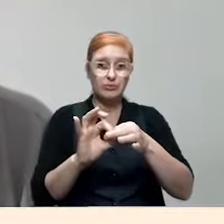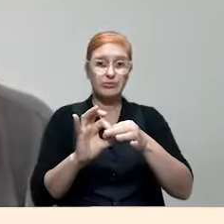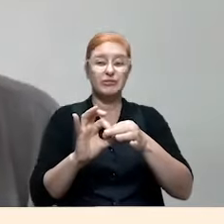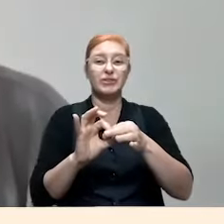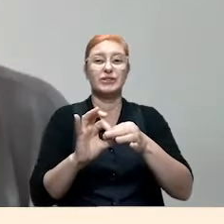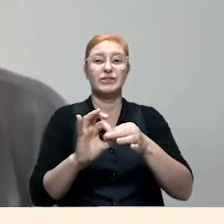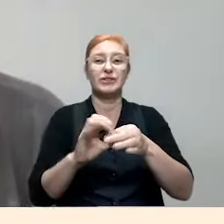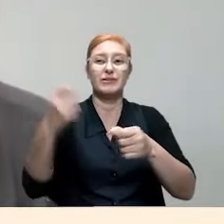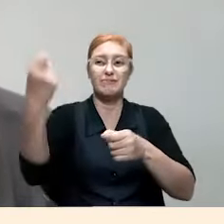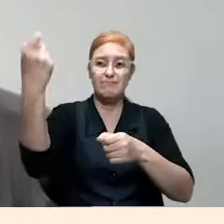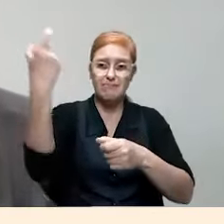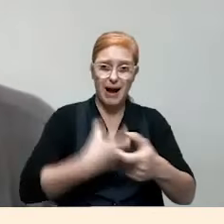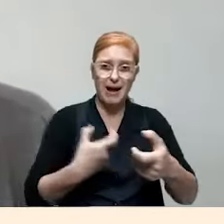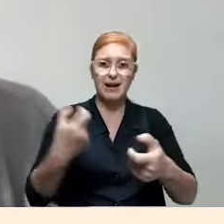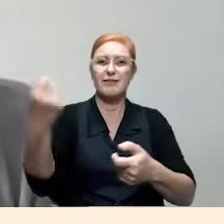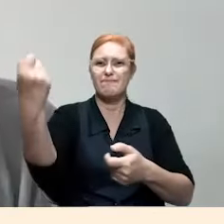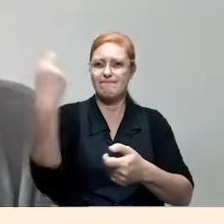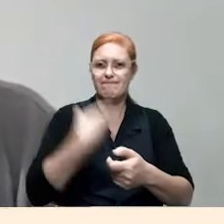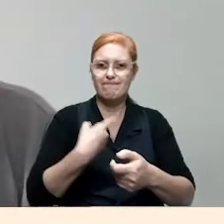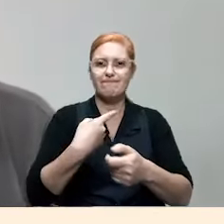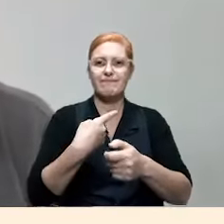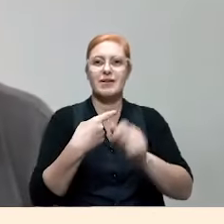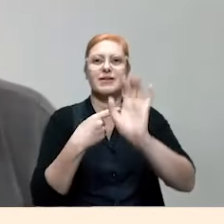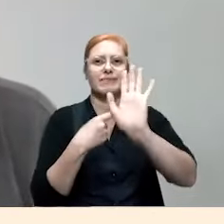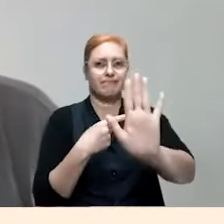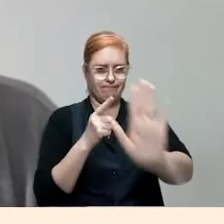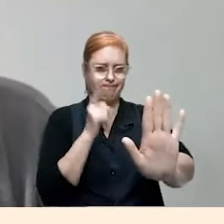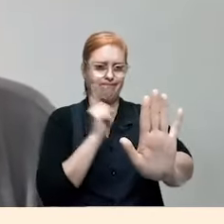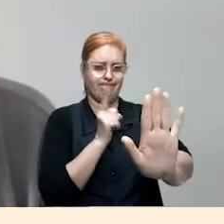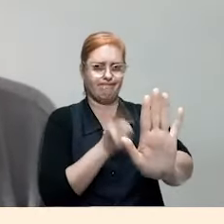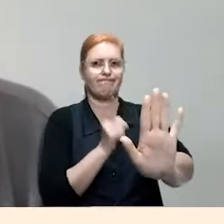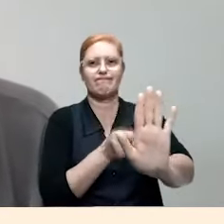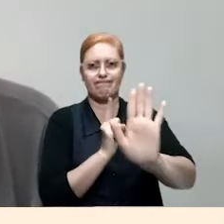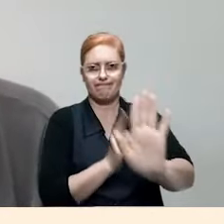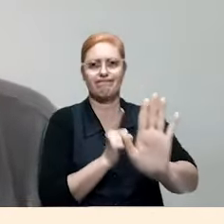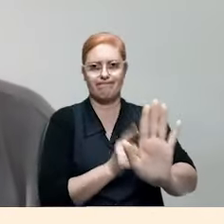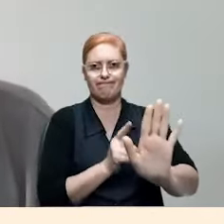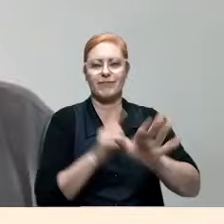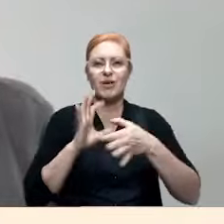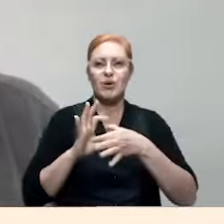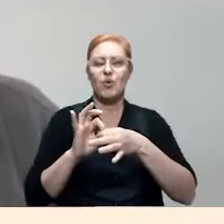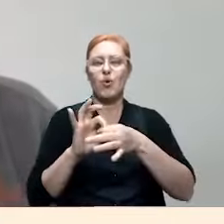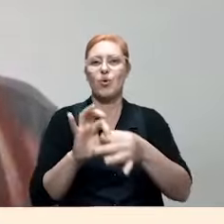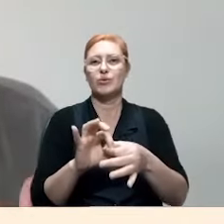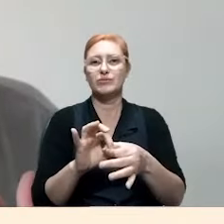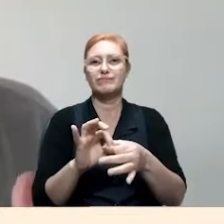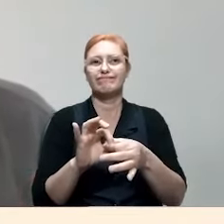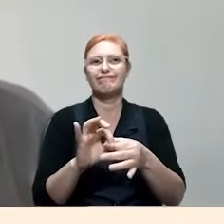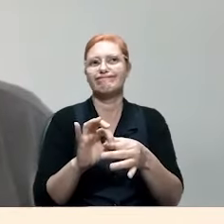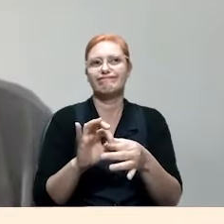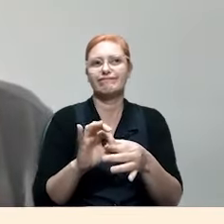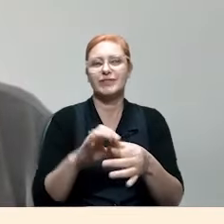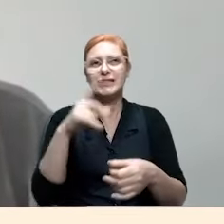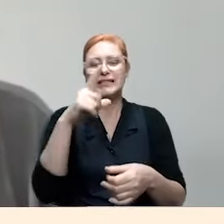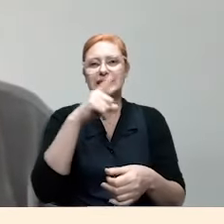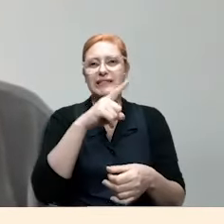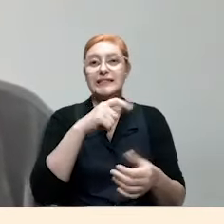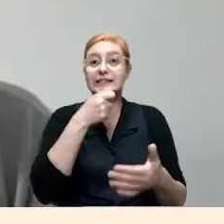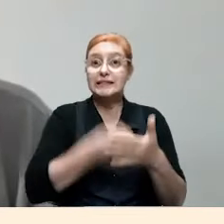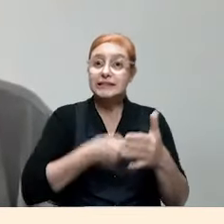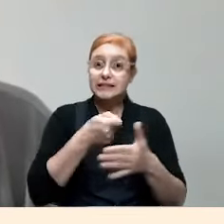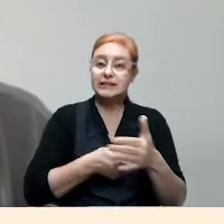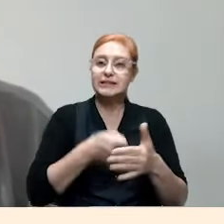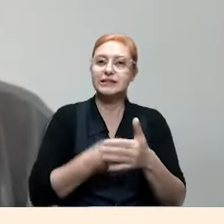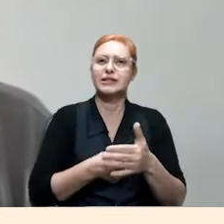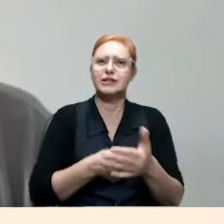um contexto de ameaça, é um contexto onde tentam